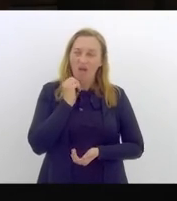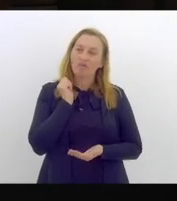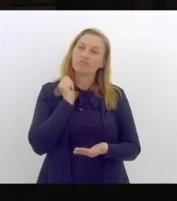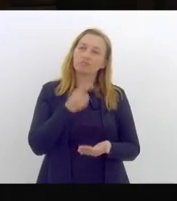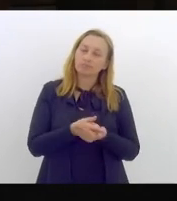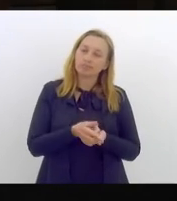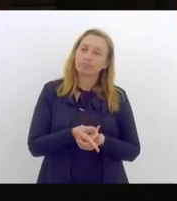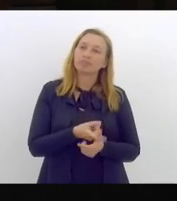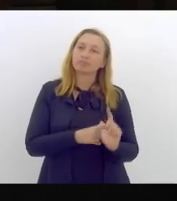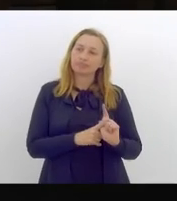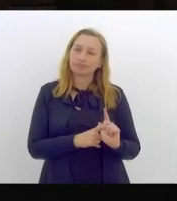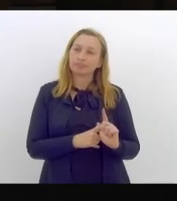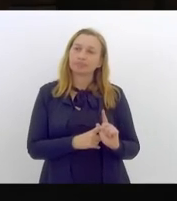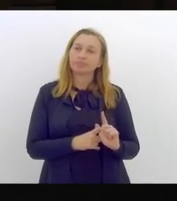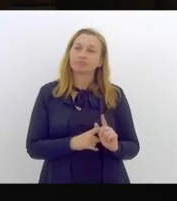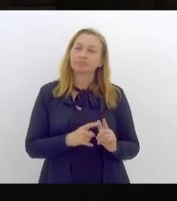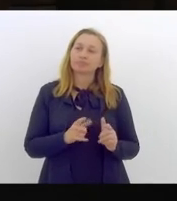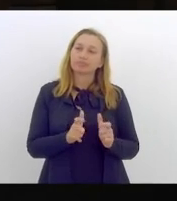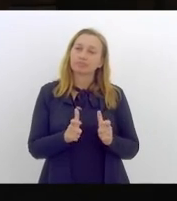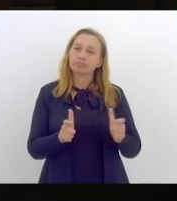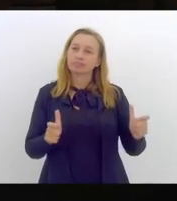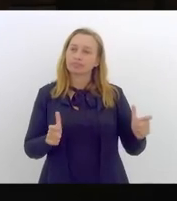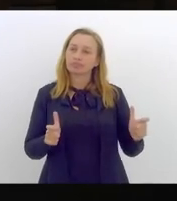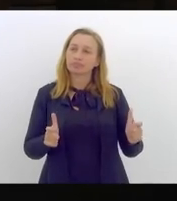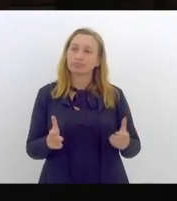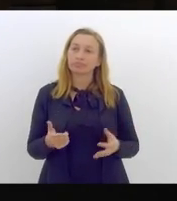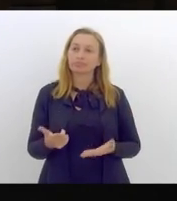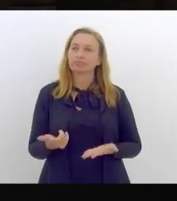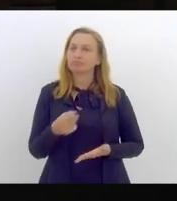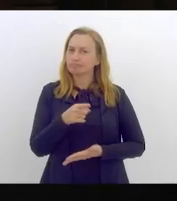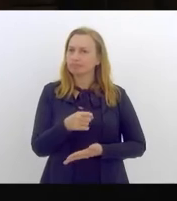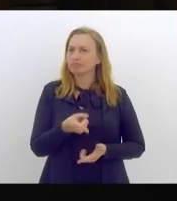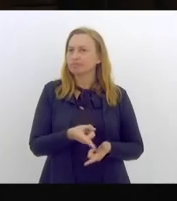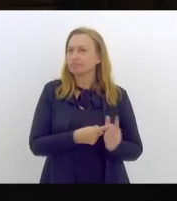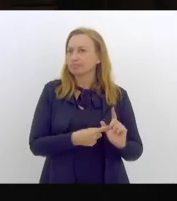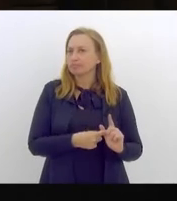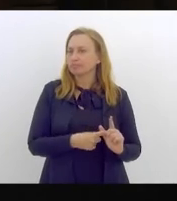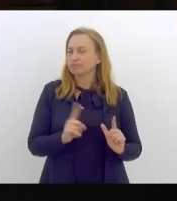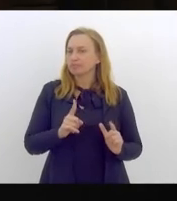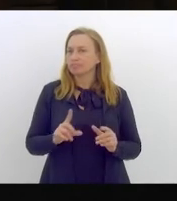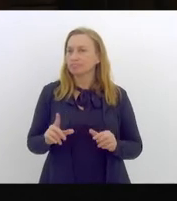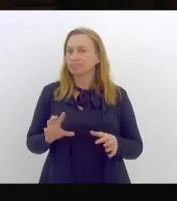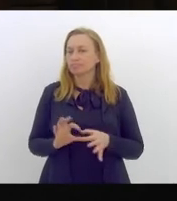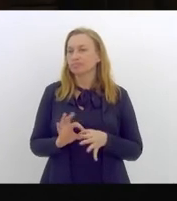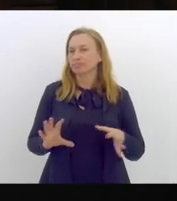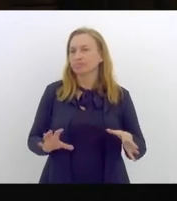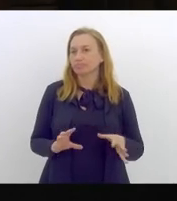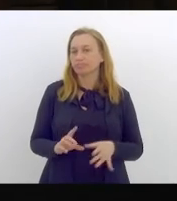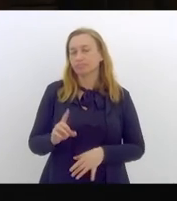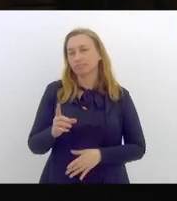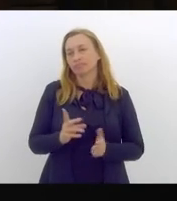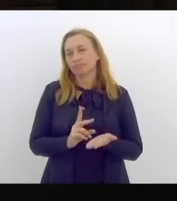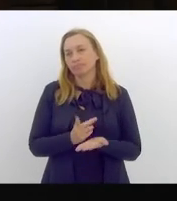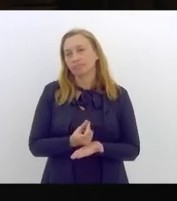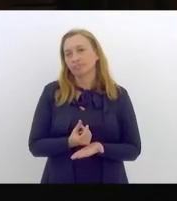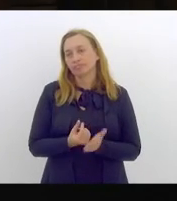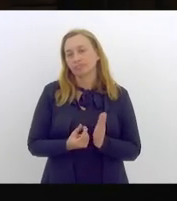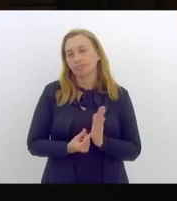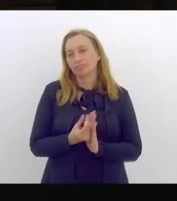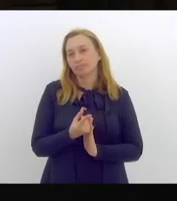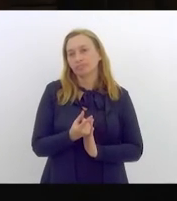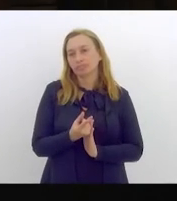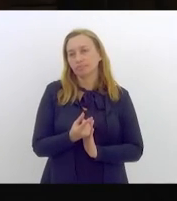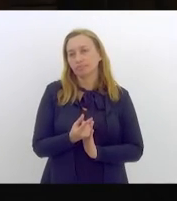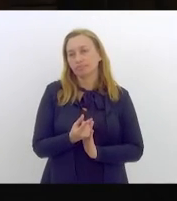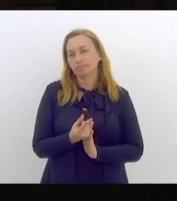e repaga, mas segue crescendo, porque é essa dívida que não permite que o nosso orçamento de direitos seja aplicado na